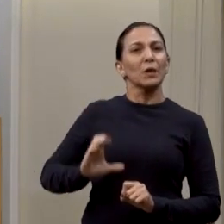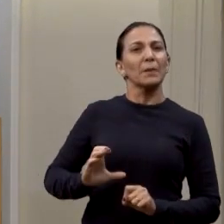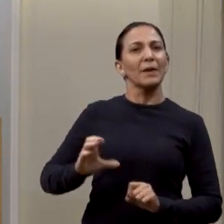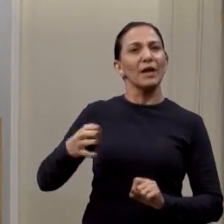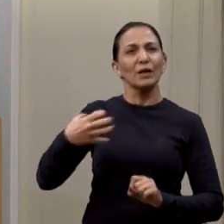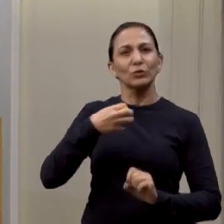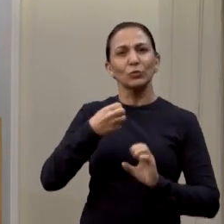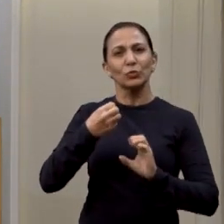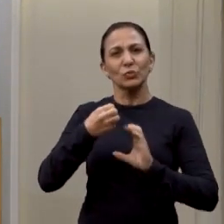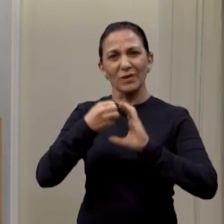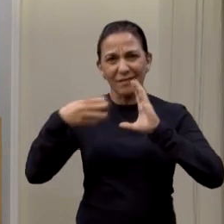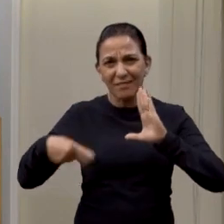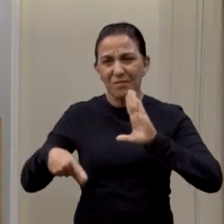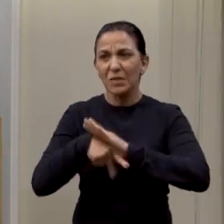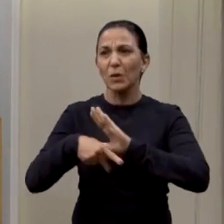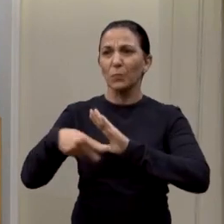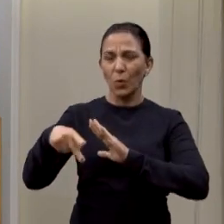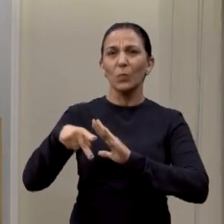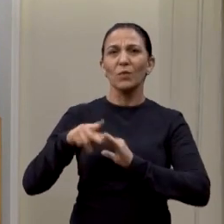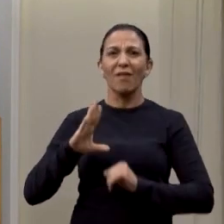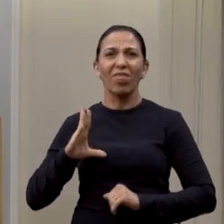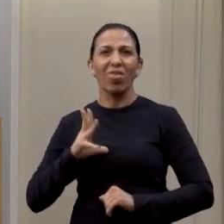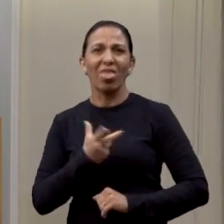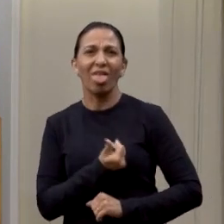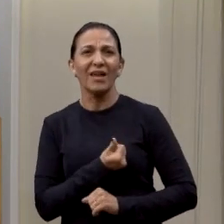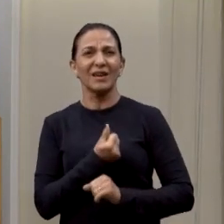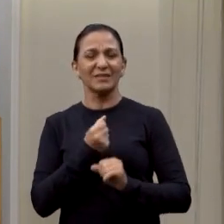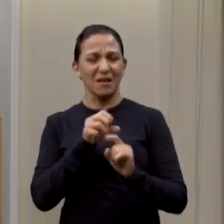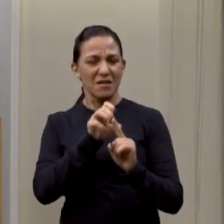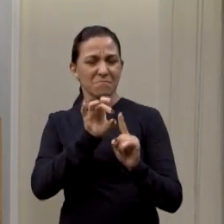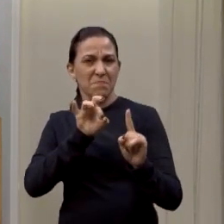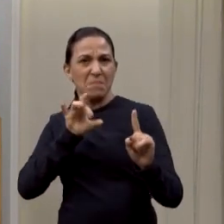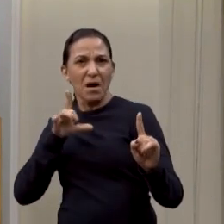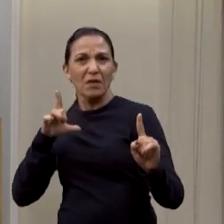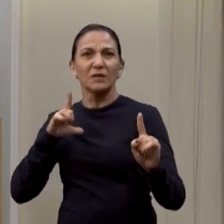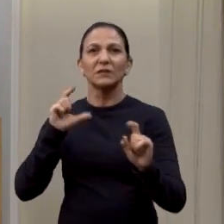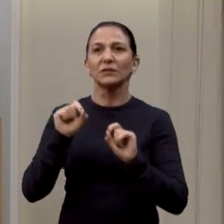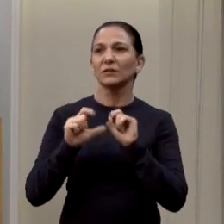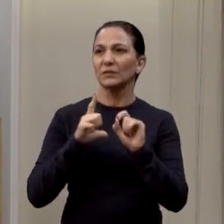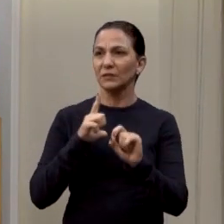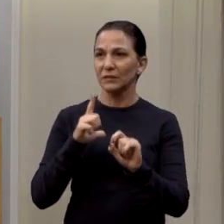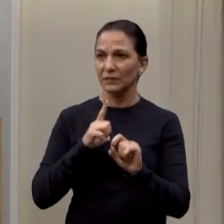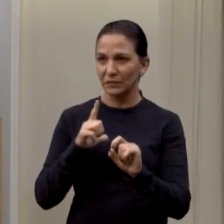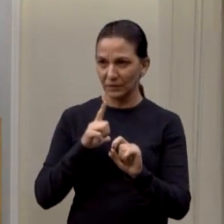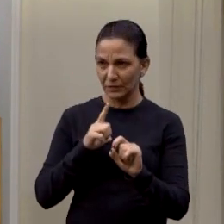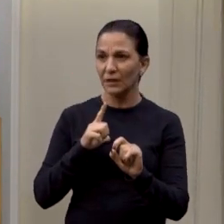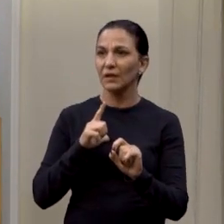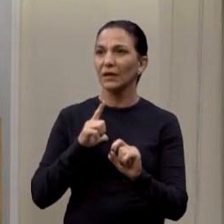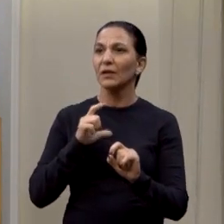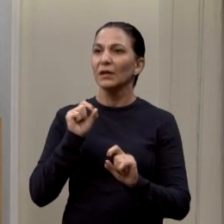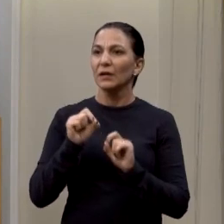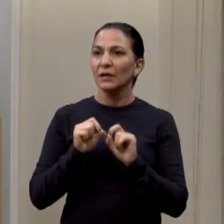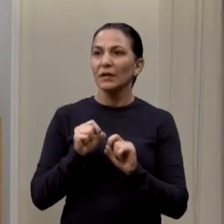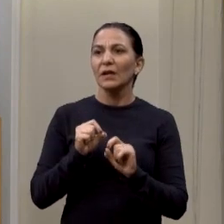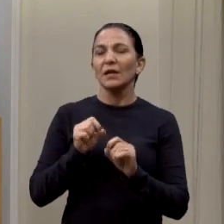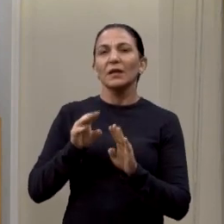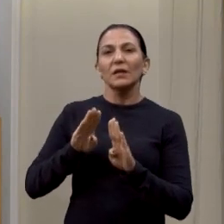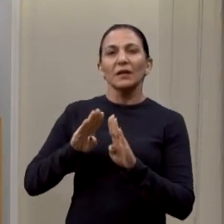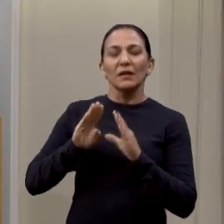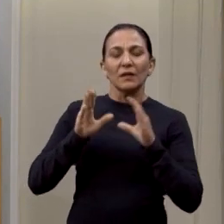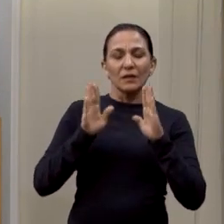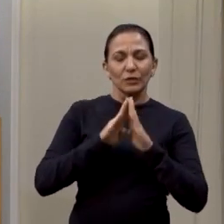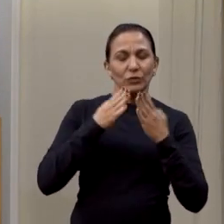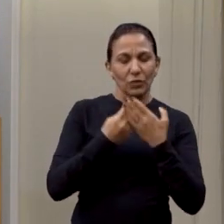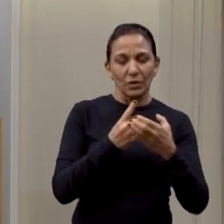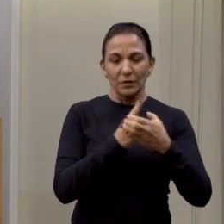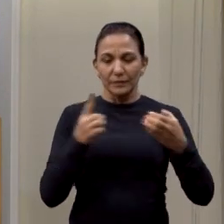em 2 instâncias por transfobia, ocupar uma comissão que vai debater a evasão escolar, que